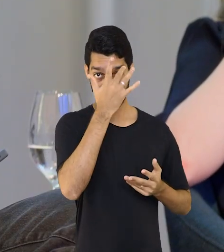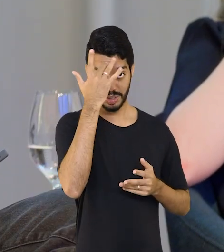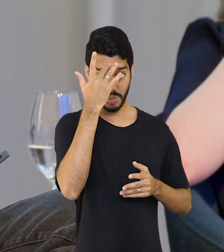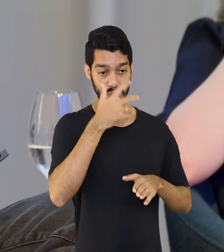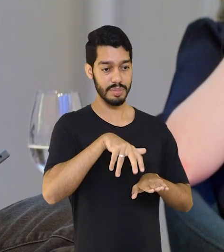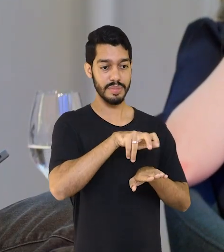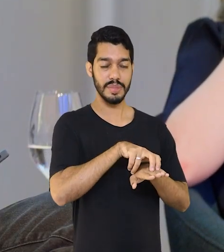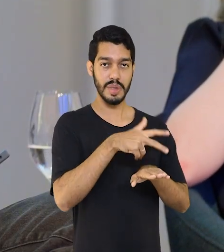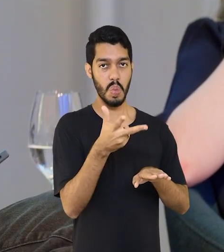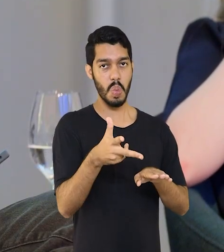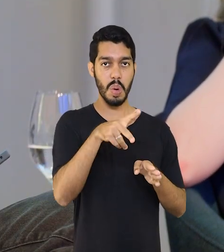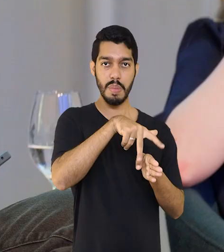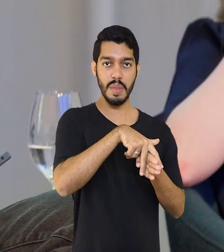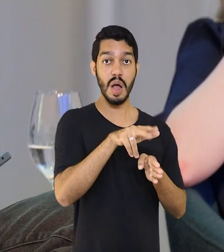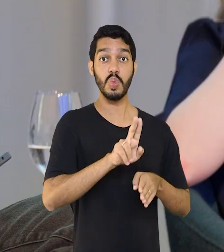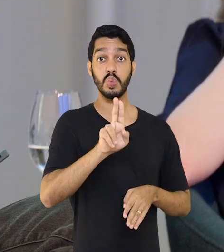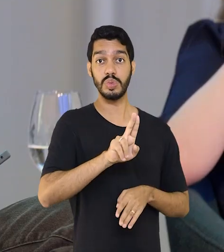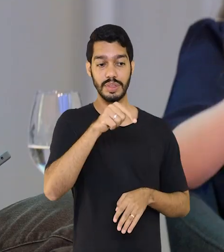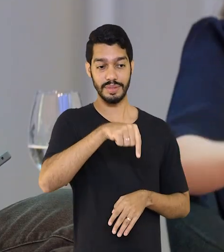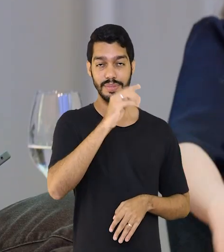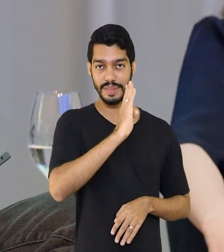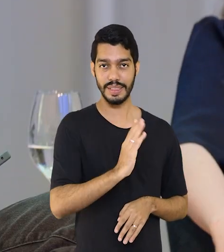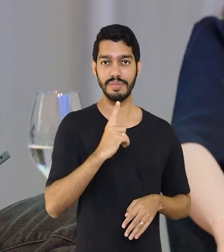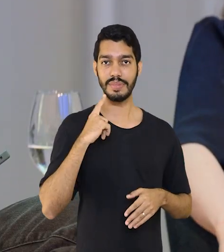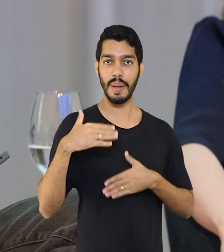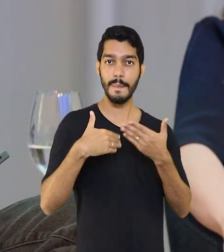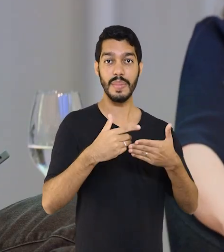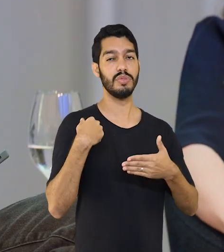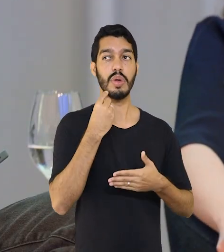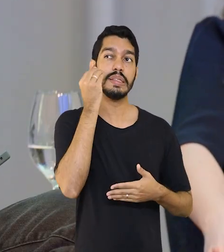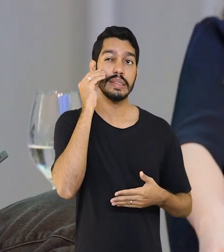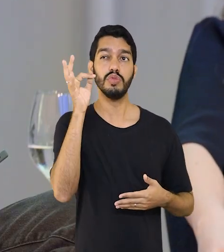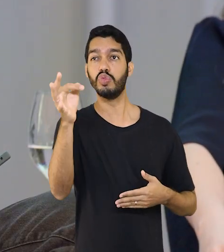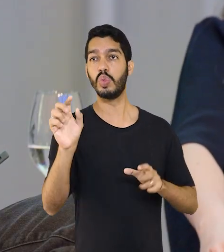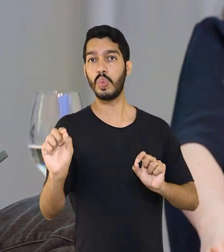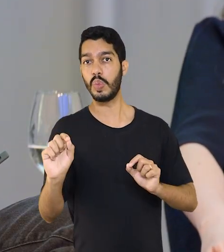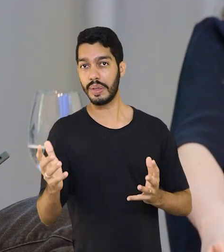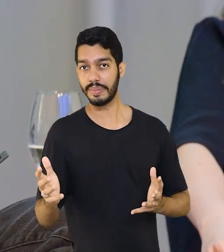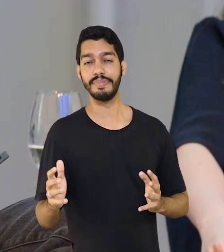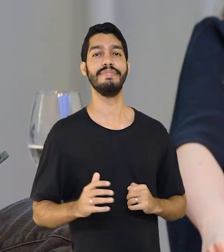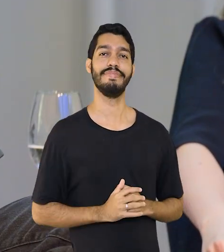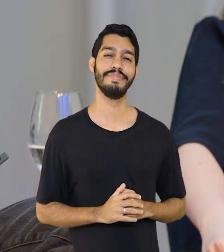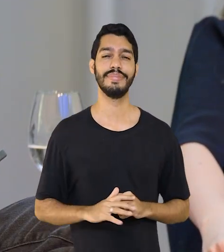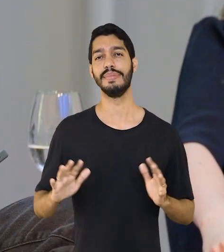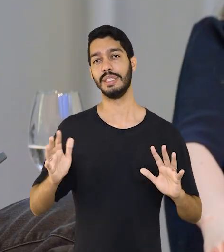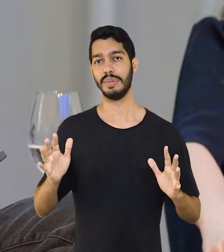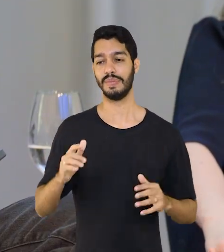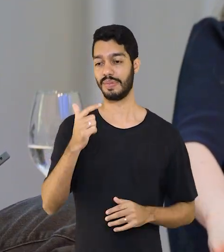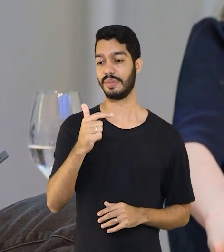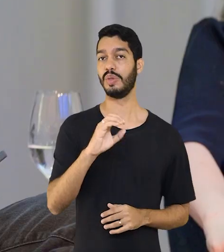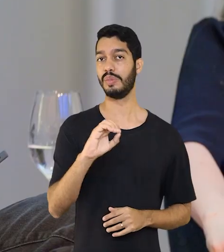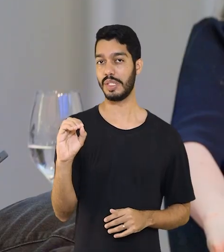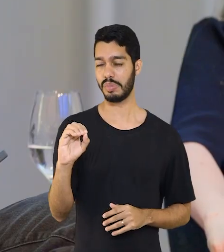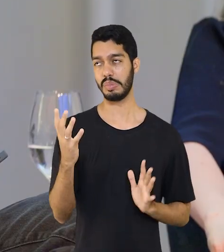motorizado por pessoa no Brasil, a evolução recente, e a gente fez uma extrapolação para o futuro. Então, se você for pegar ali mais ou menos